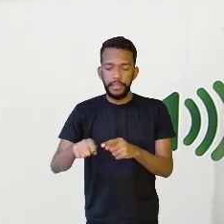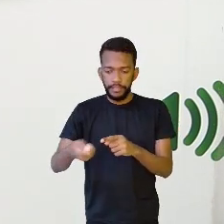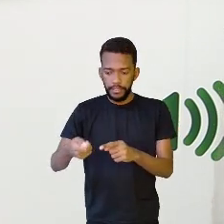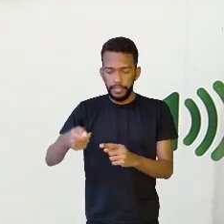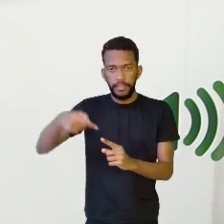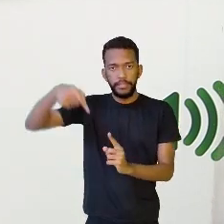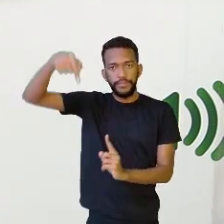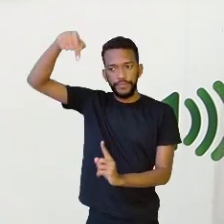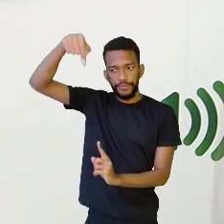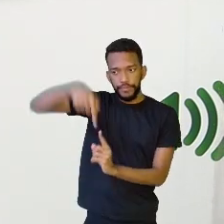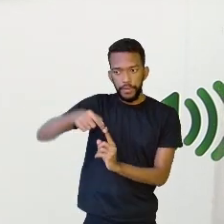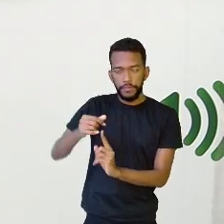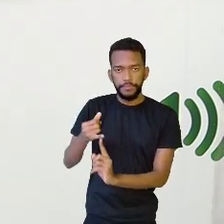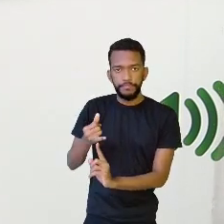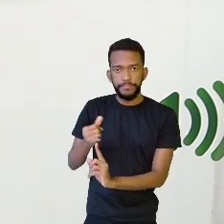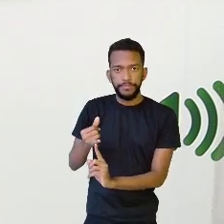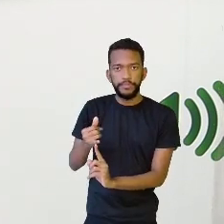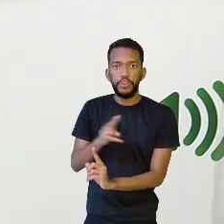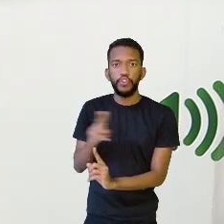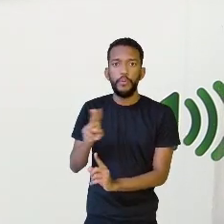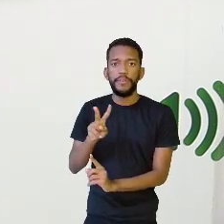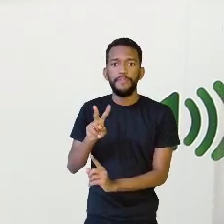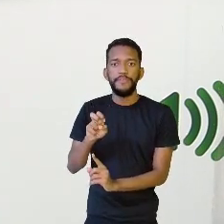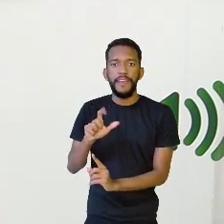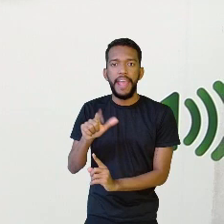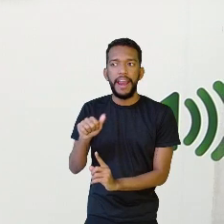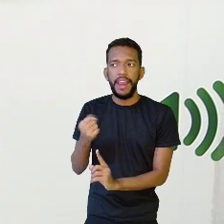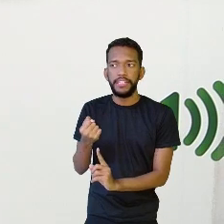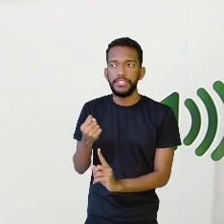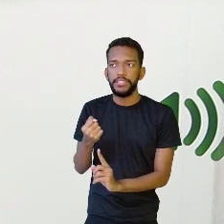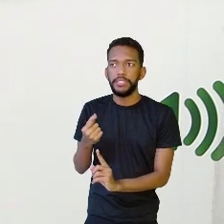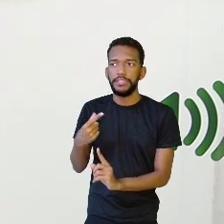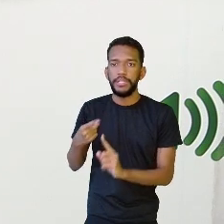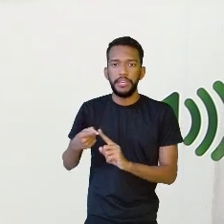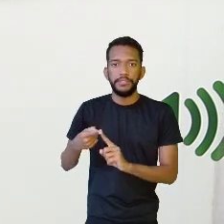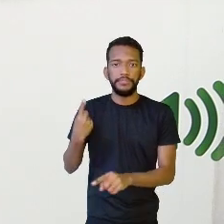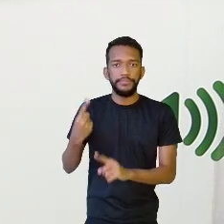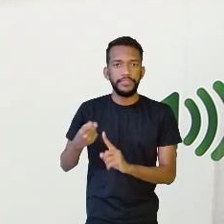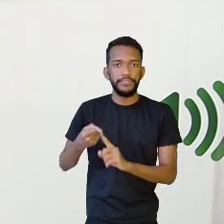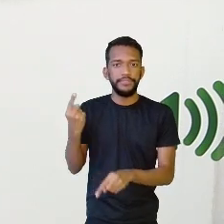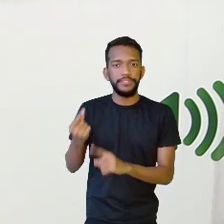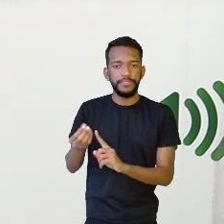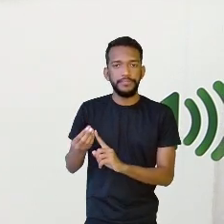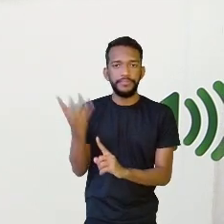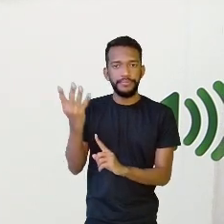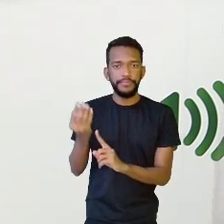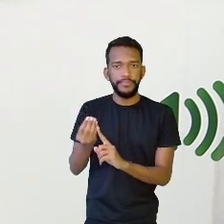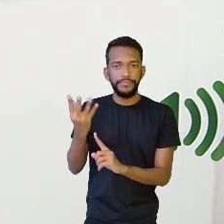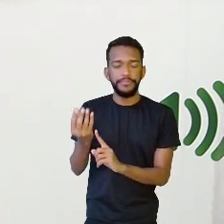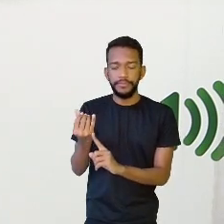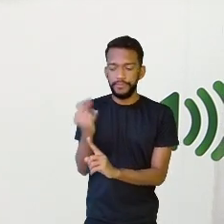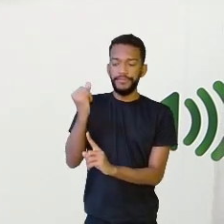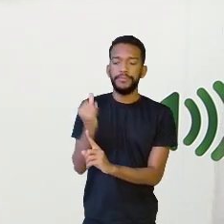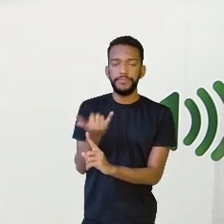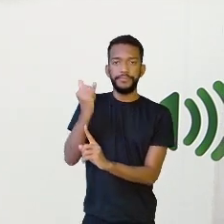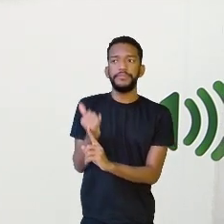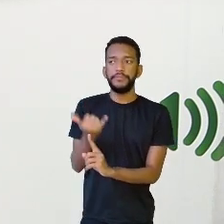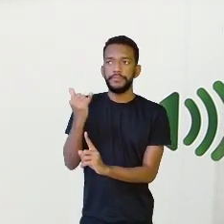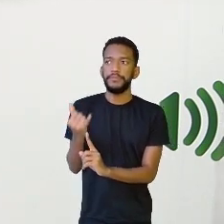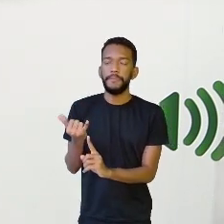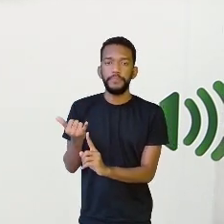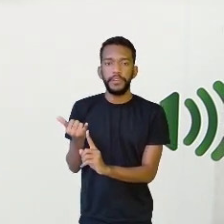lança uma faísca, chamada de velas também. Eles liberam uma faísca. Essa faísca faz com